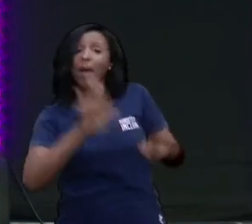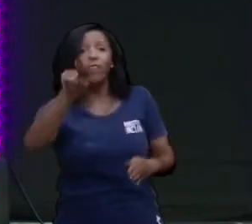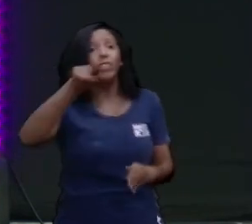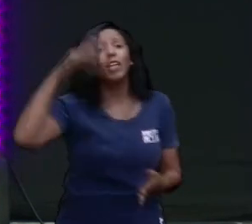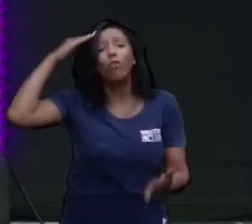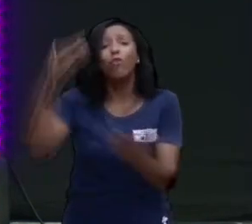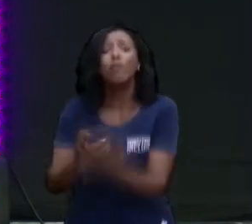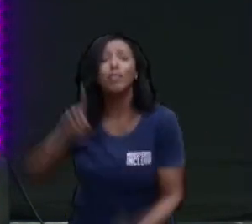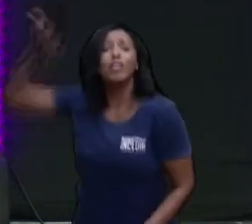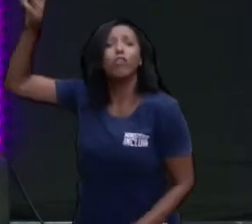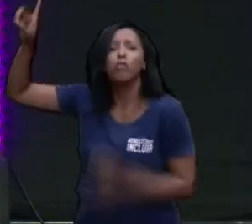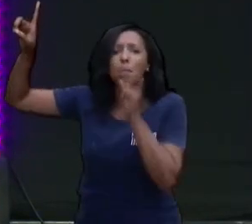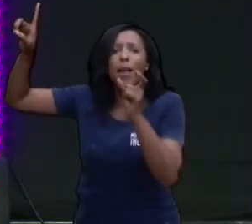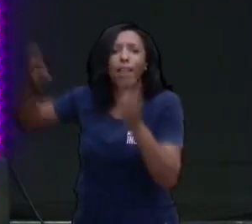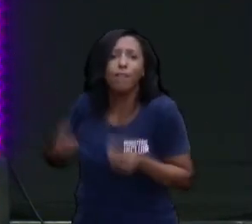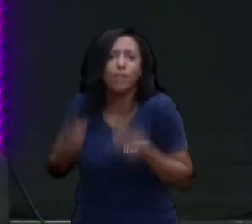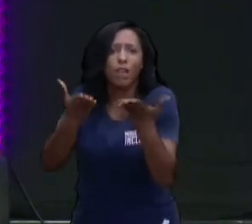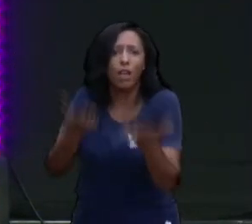Deus está te dando